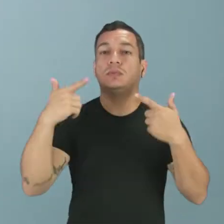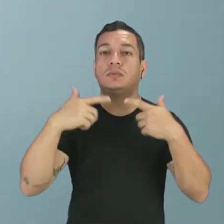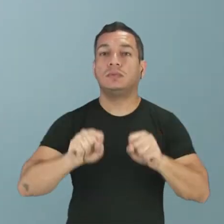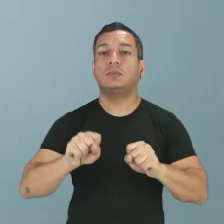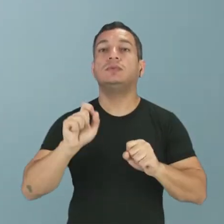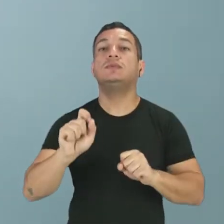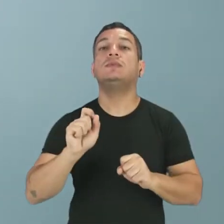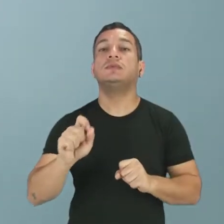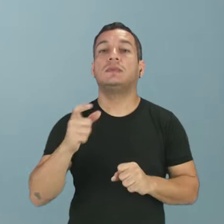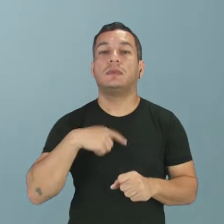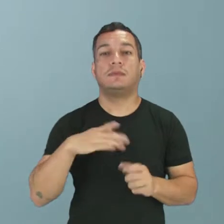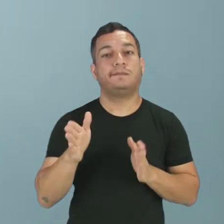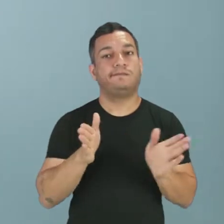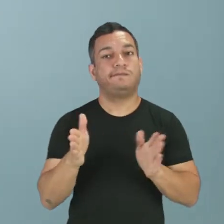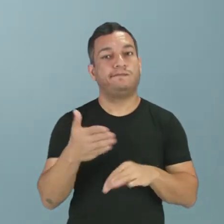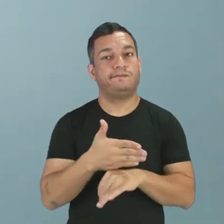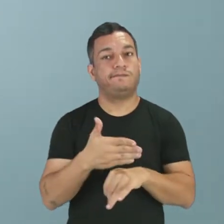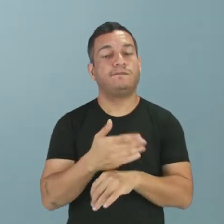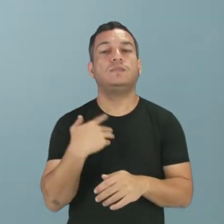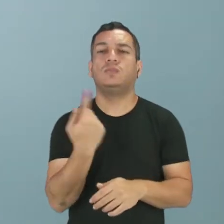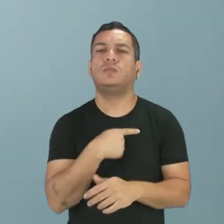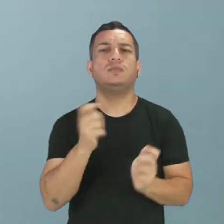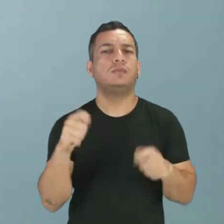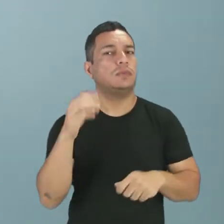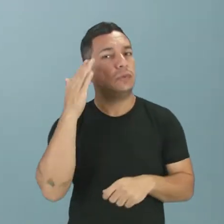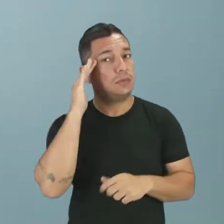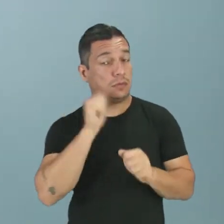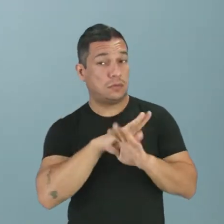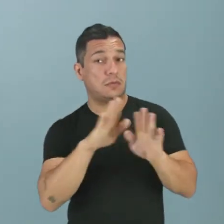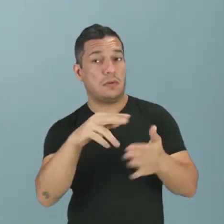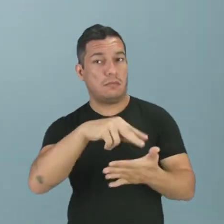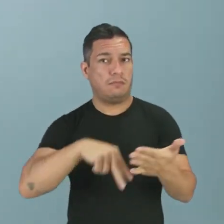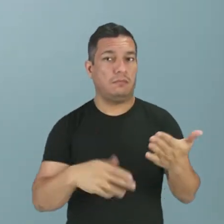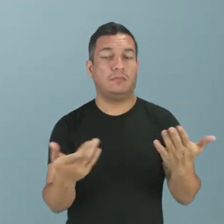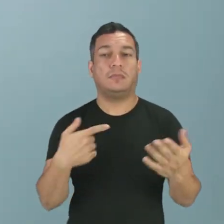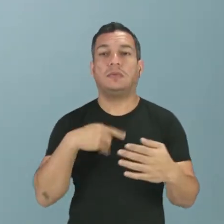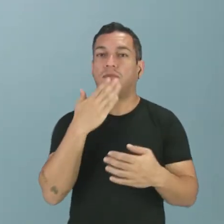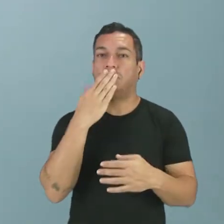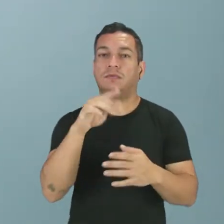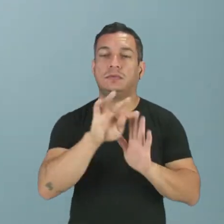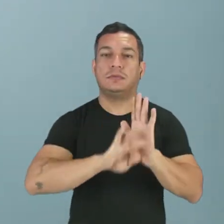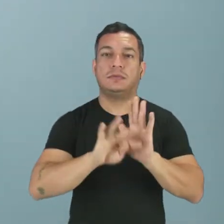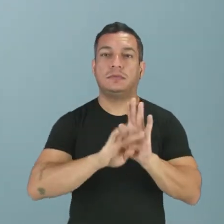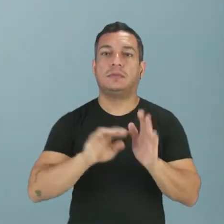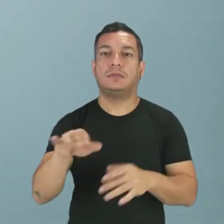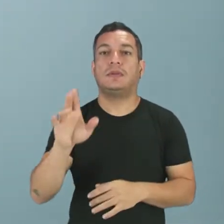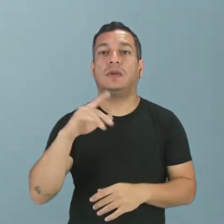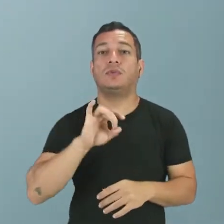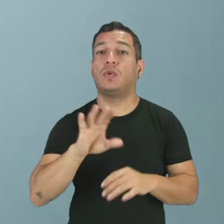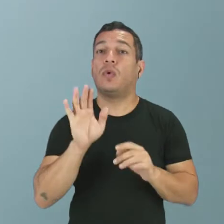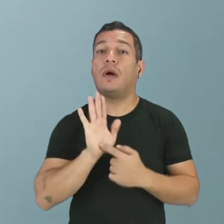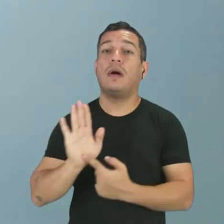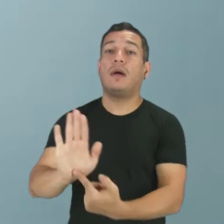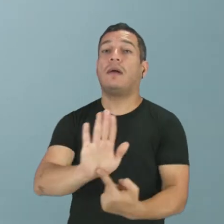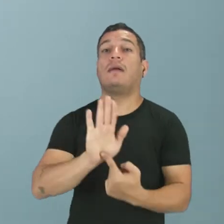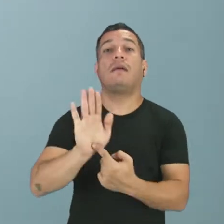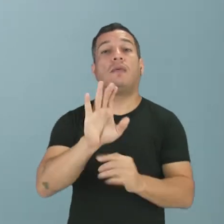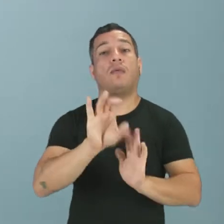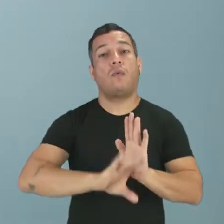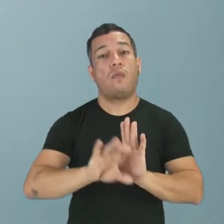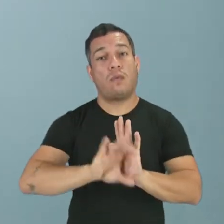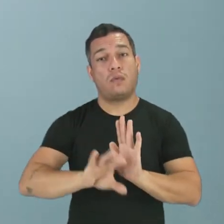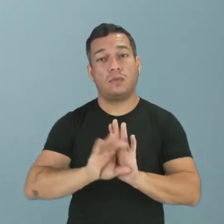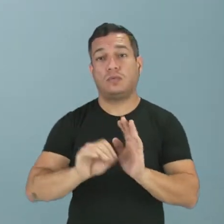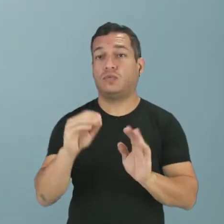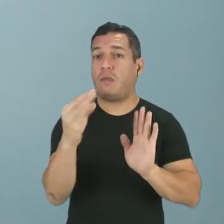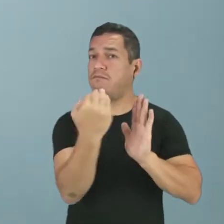linguagem acessível, que todos possam compreender. Esse tipo textual é um tipo expositivo, ou seja, ele só expõe o conteúdo, ele só